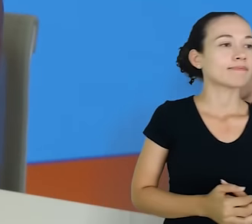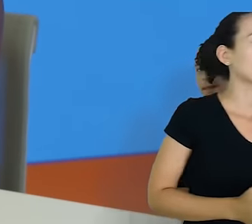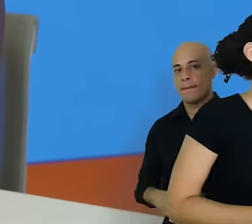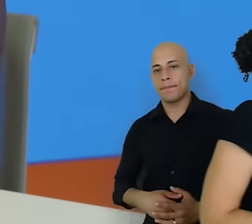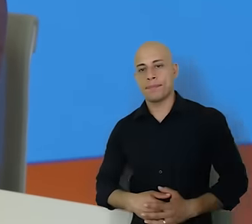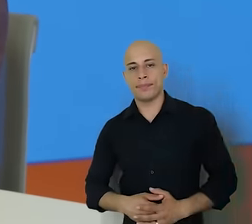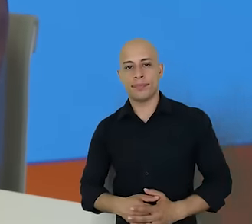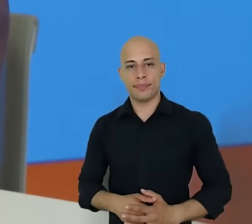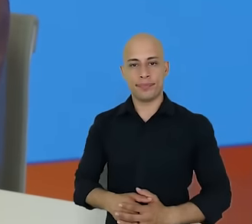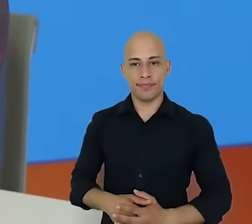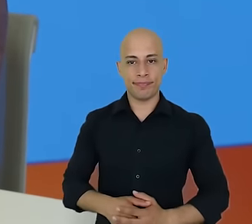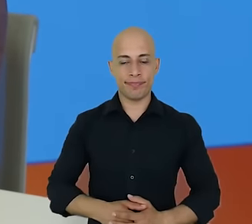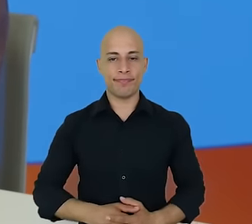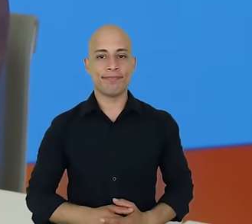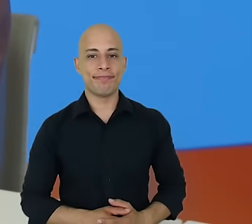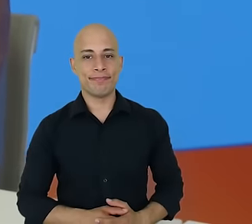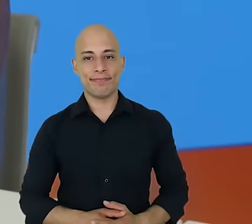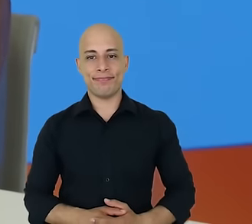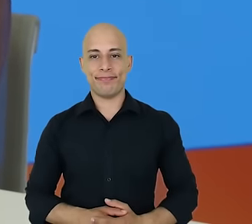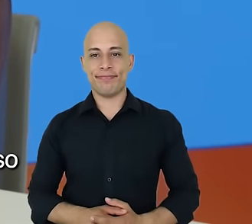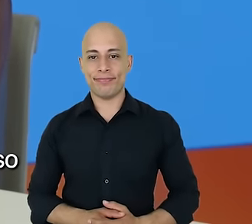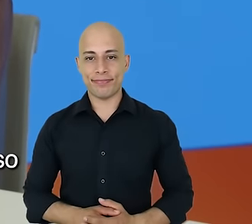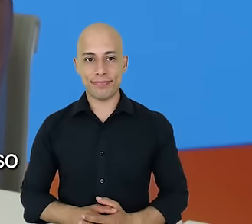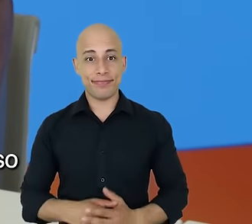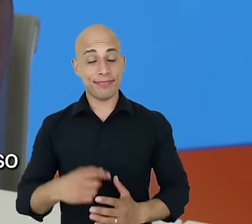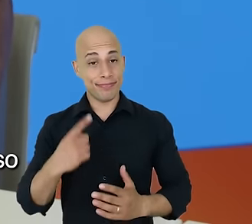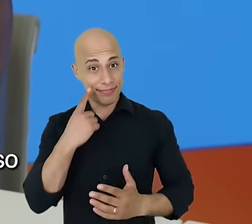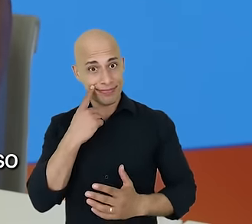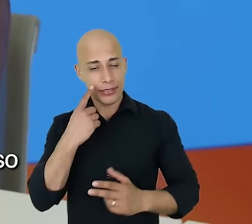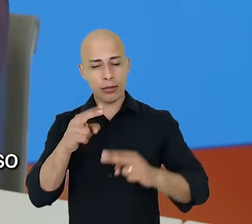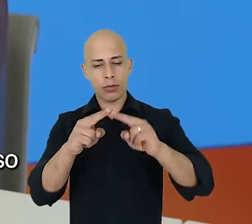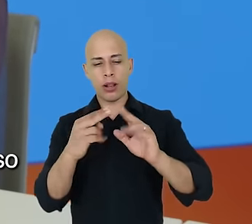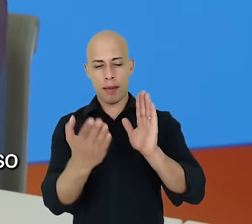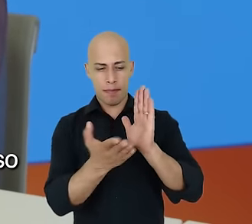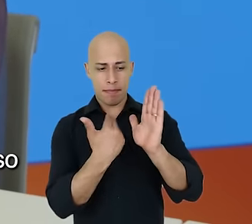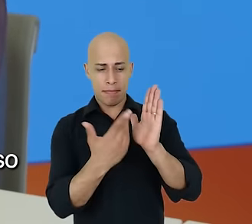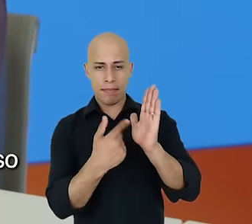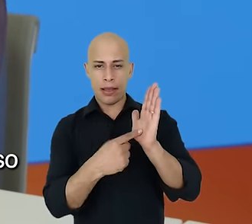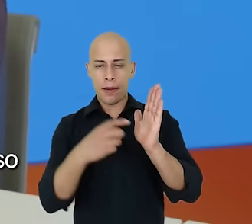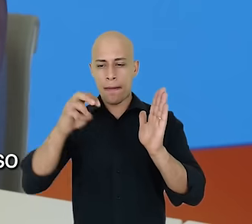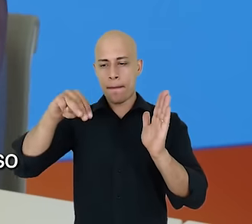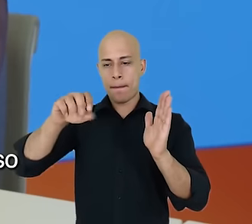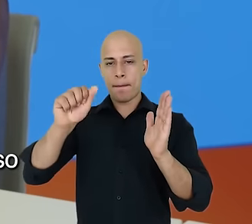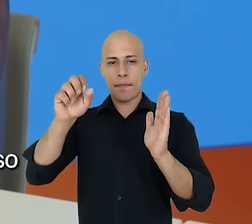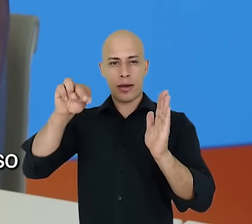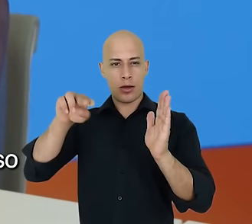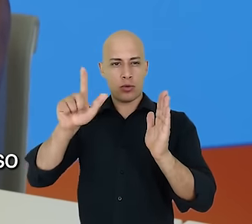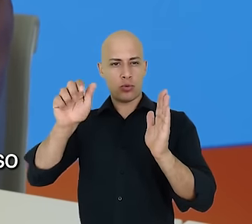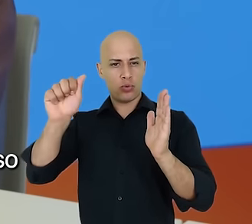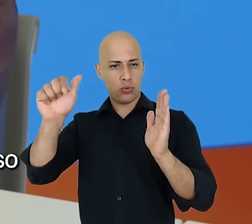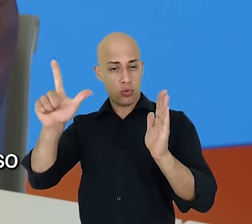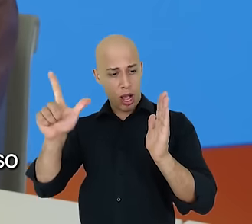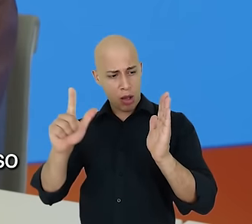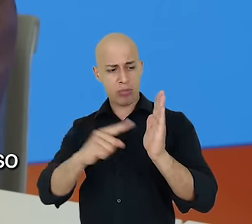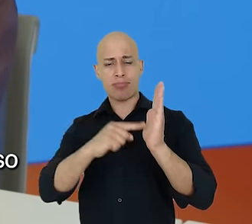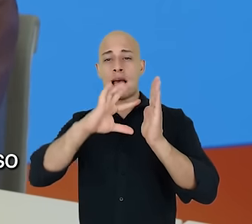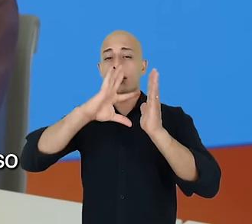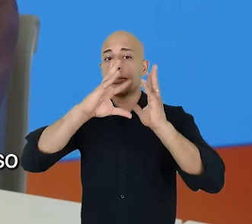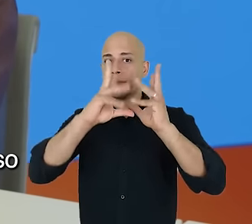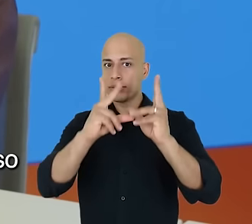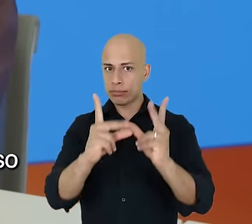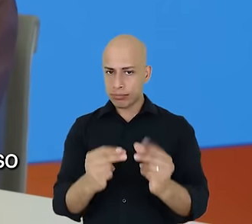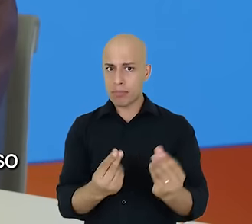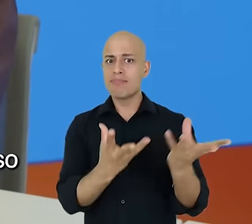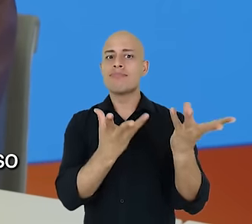é é o manual é bem abrangente ele sempre tenta trazer a parte de uso do sistema e não